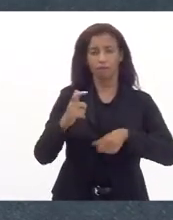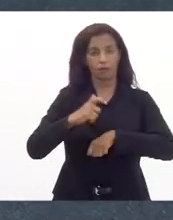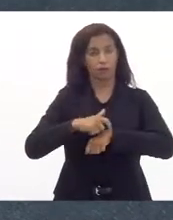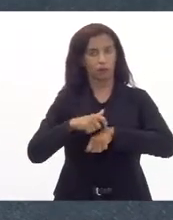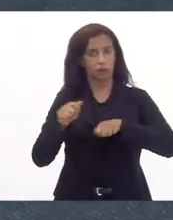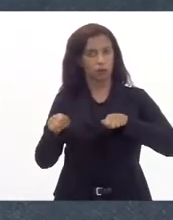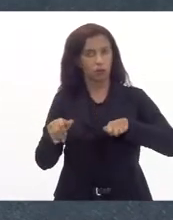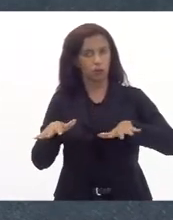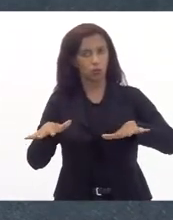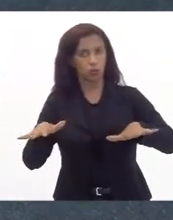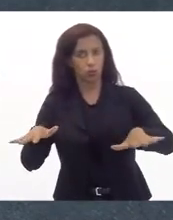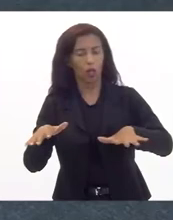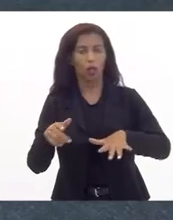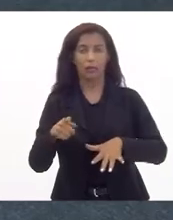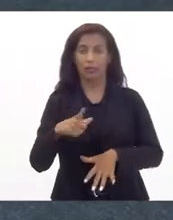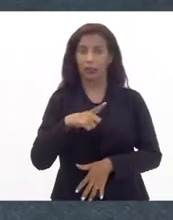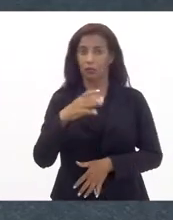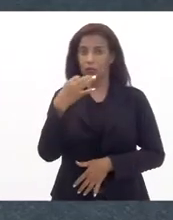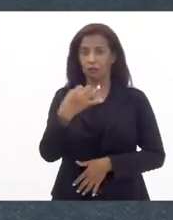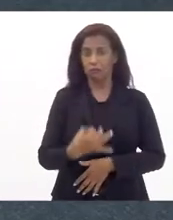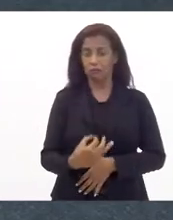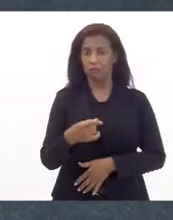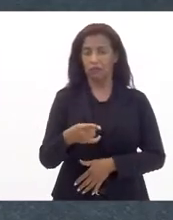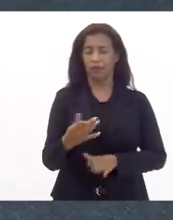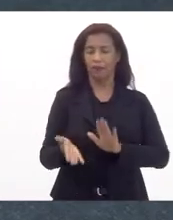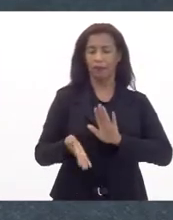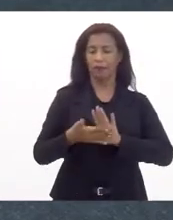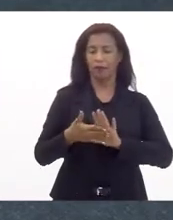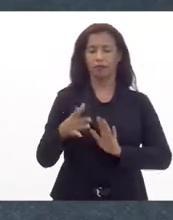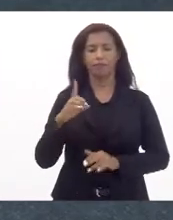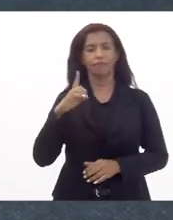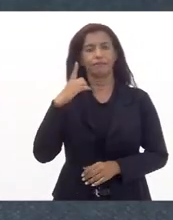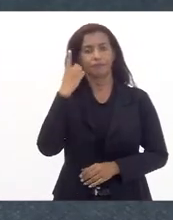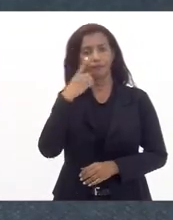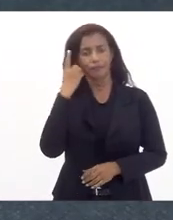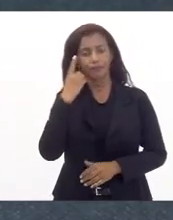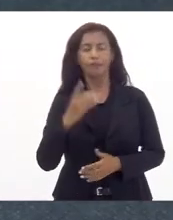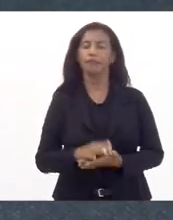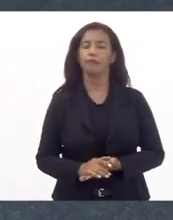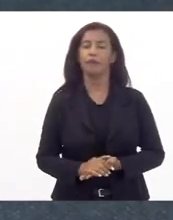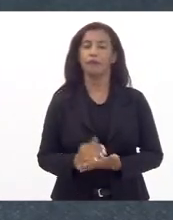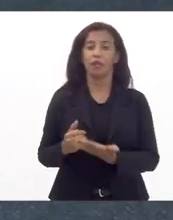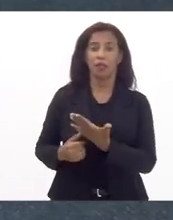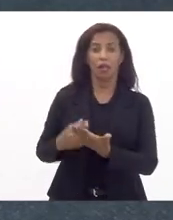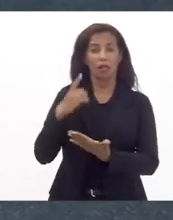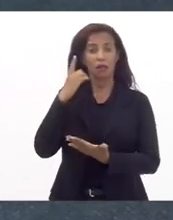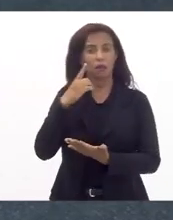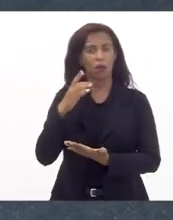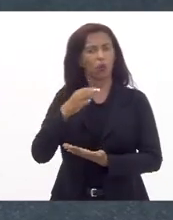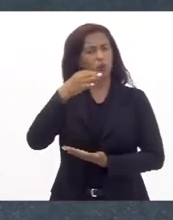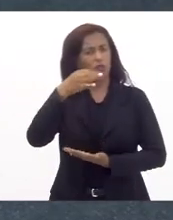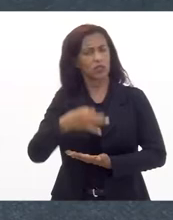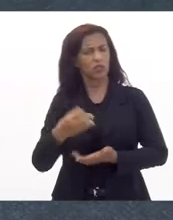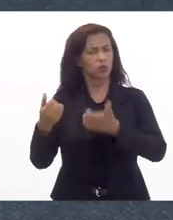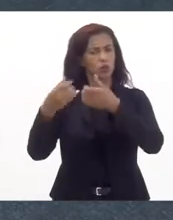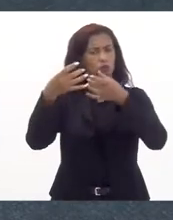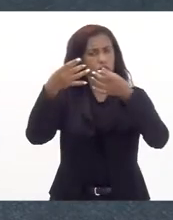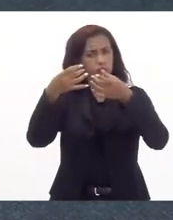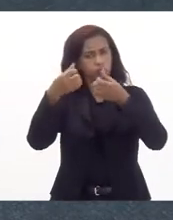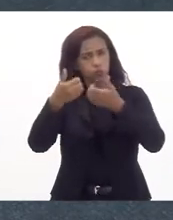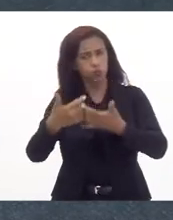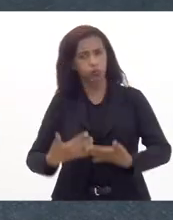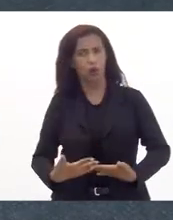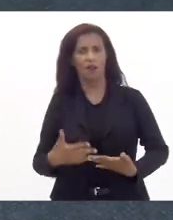pandêmico e tenho certeza que o Mandato da deputada é deputada na Com certeza na sua justificativa